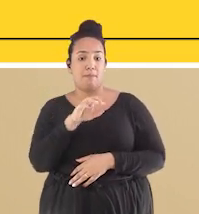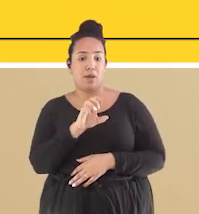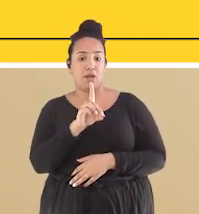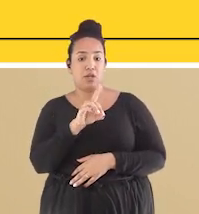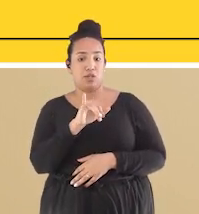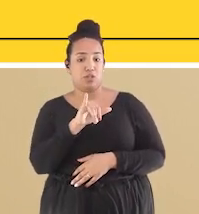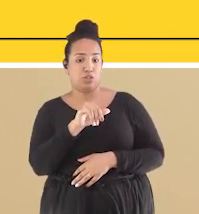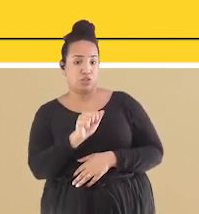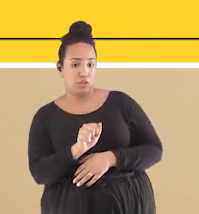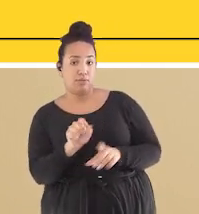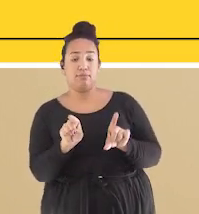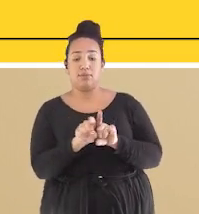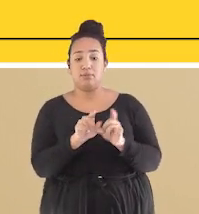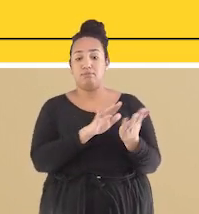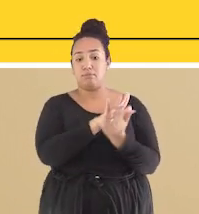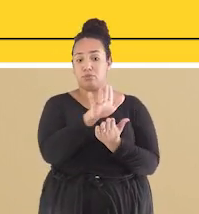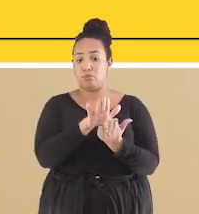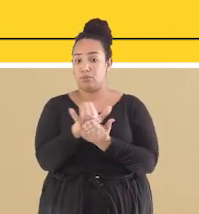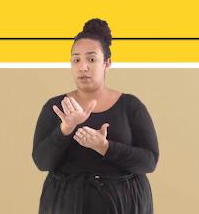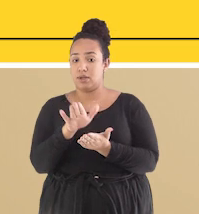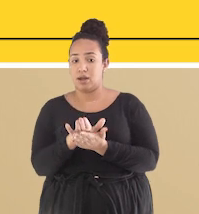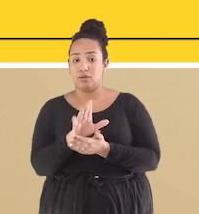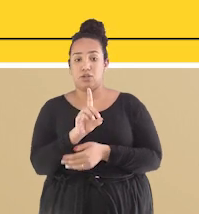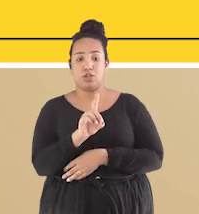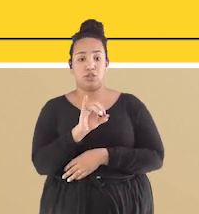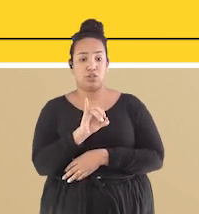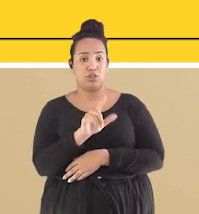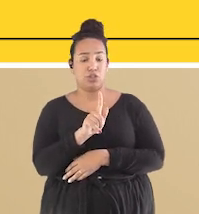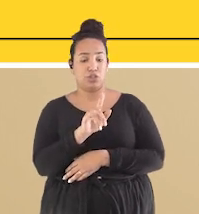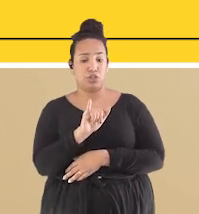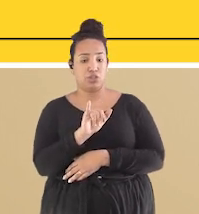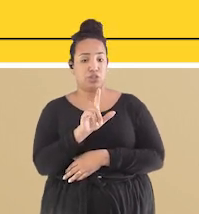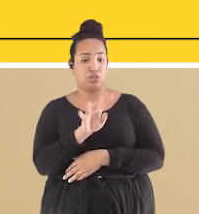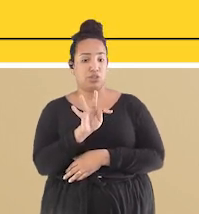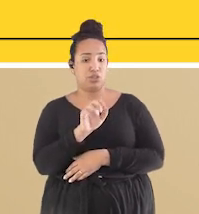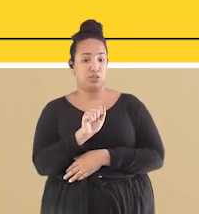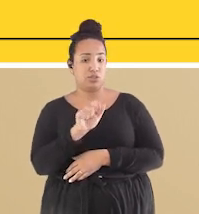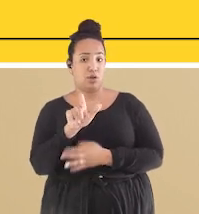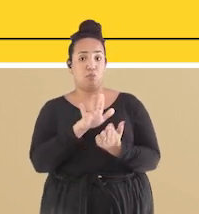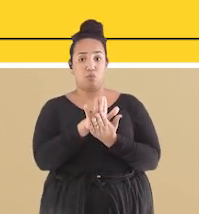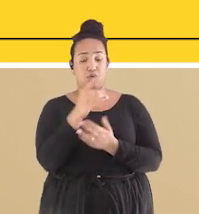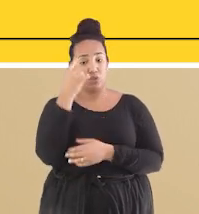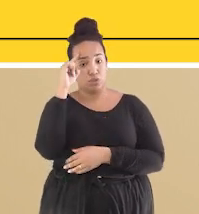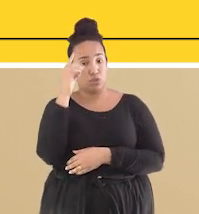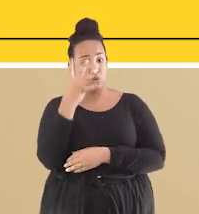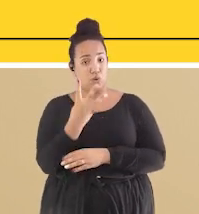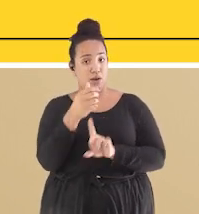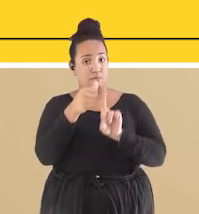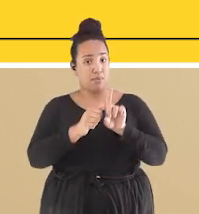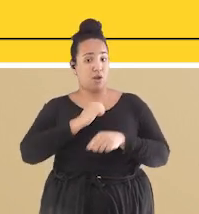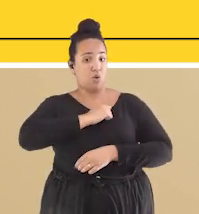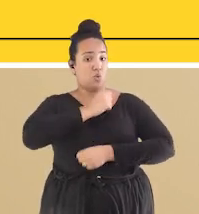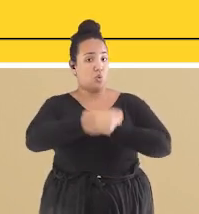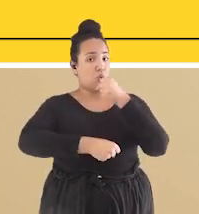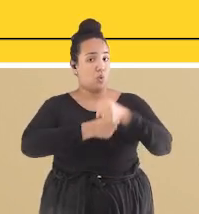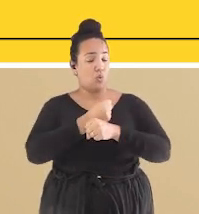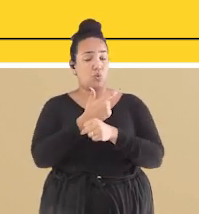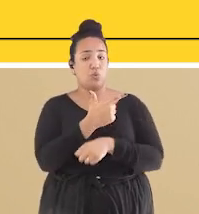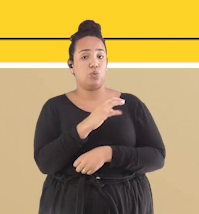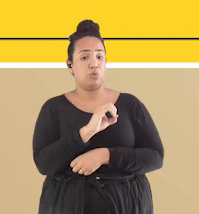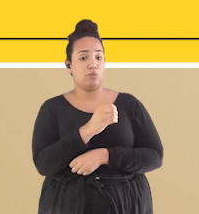pela Devolver Digital, que tem lançamento no dia 4 de agosto de 2020 para PC e PlayStation